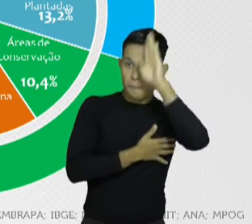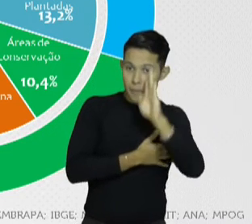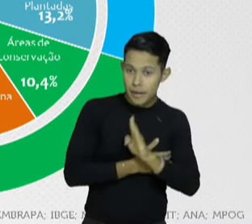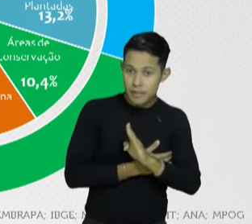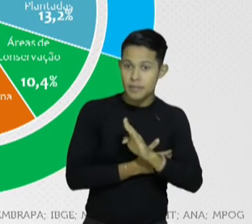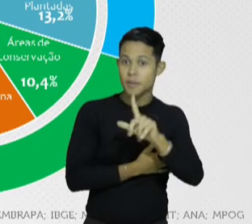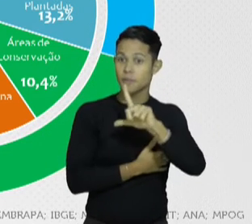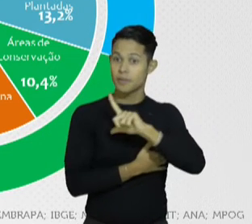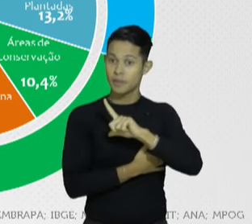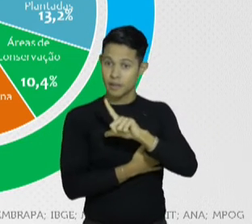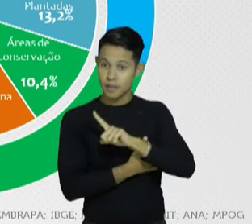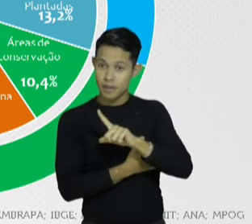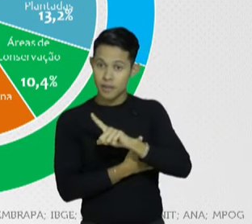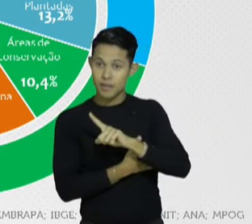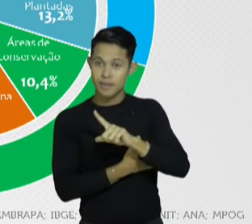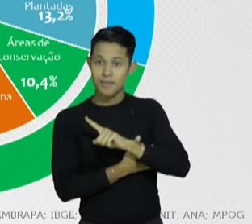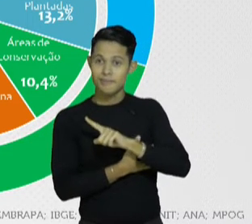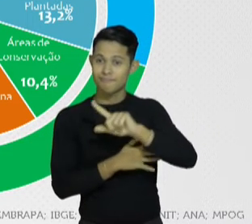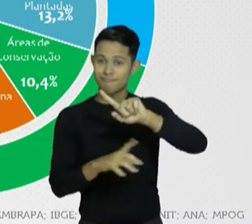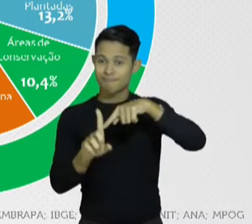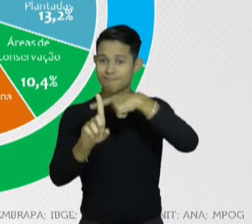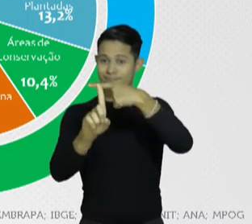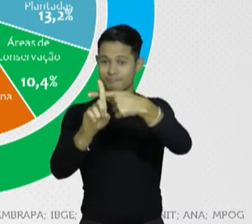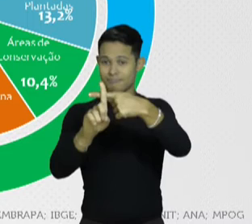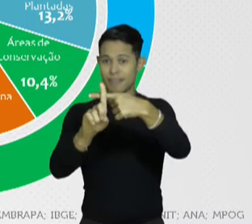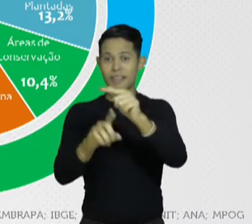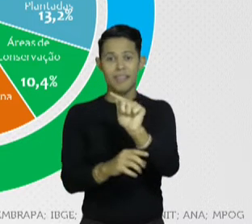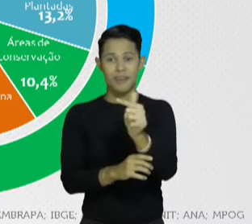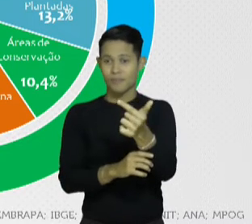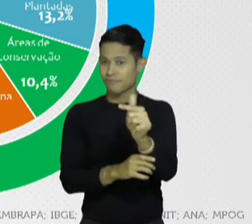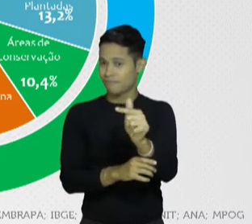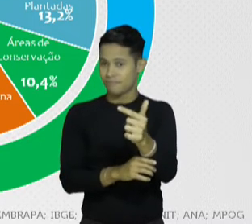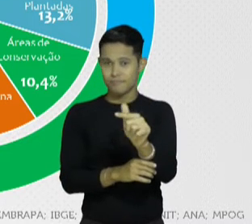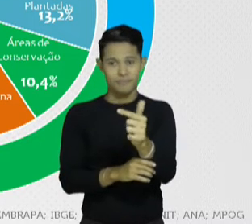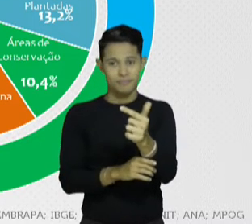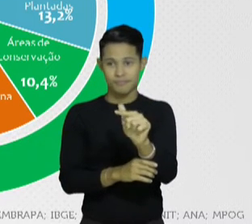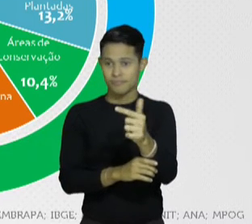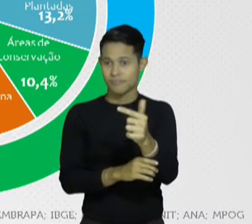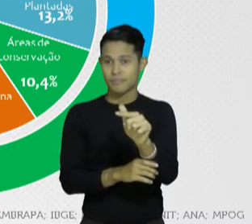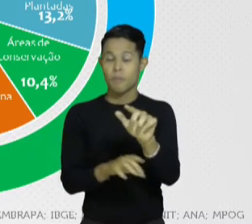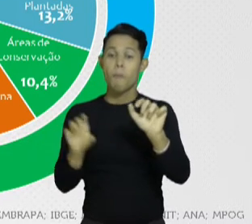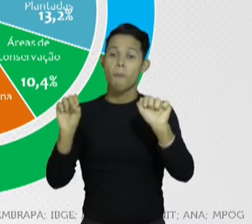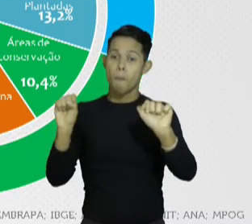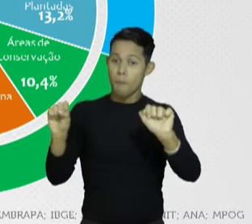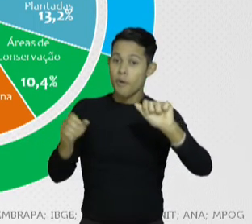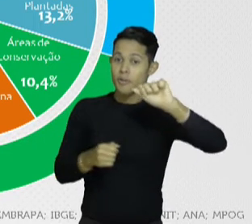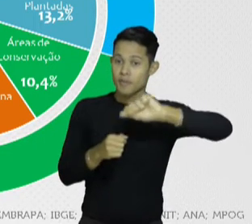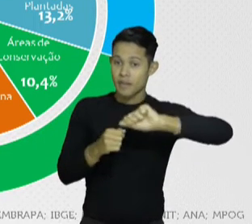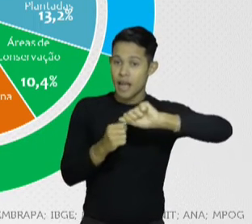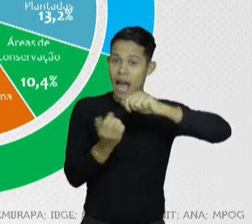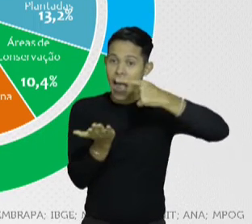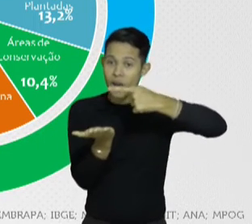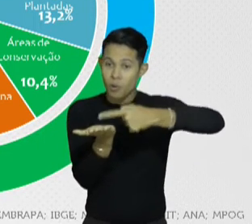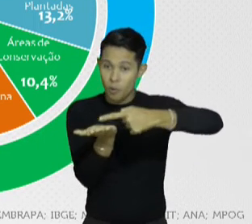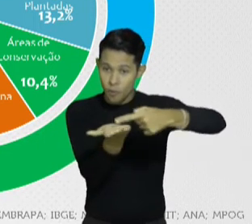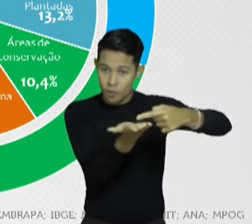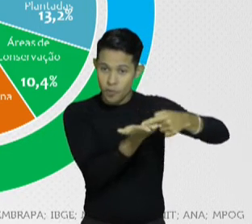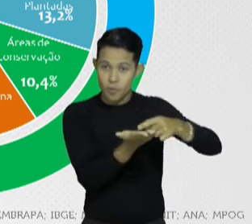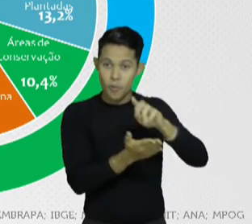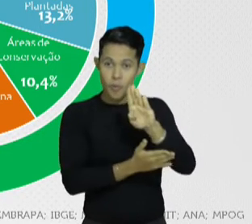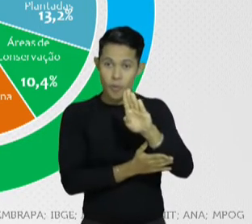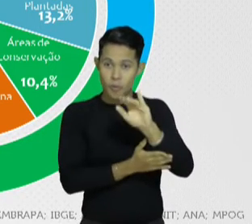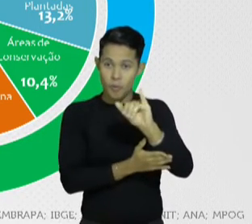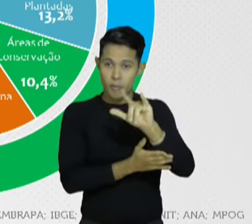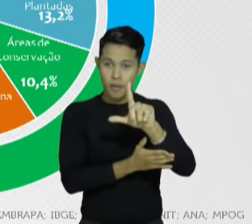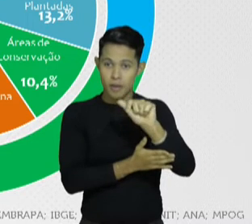sido não tão positivo quanto esperávamos só podemos fazer acordos bilaterais com